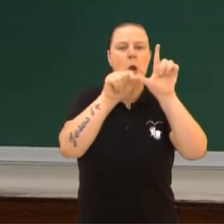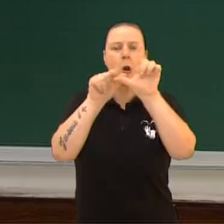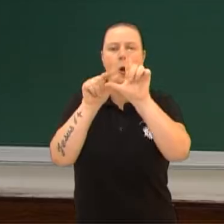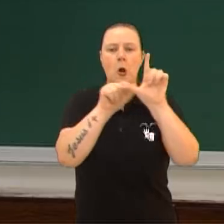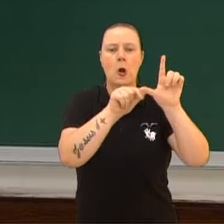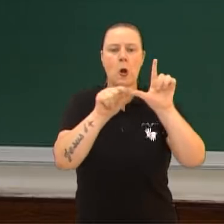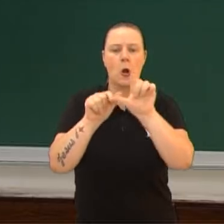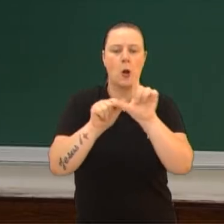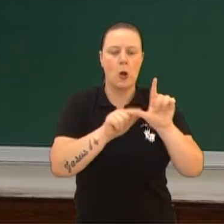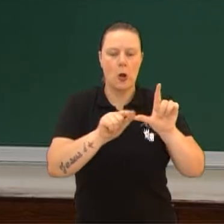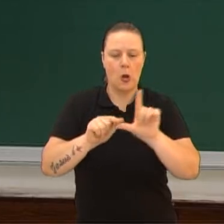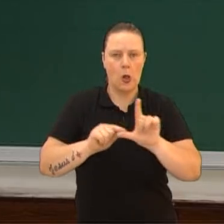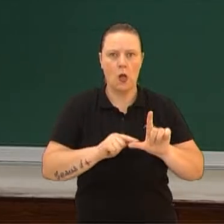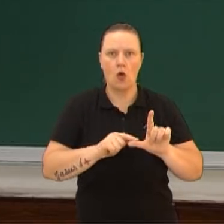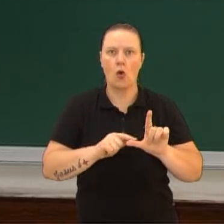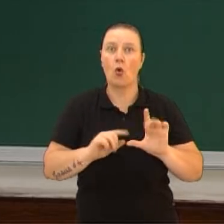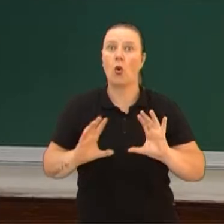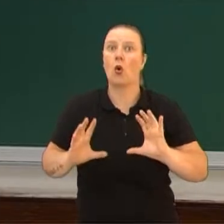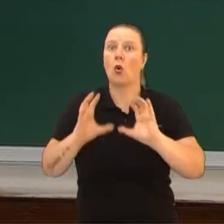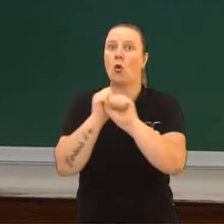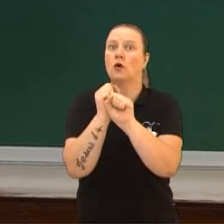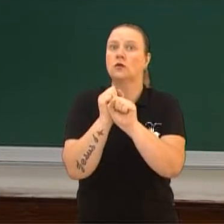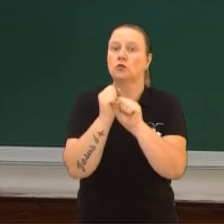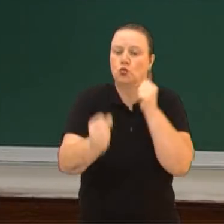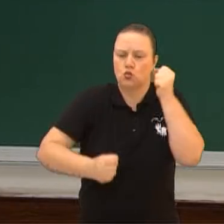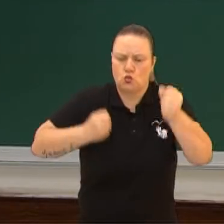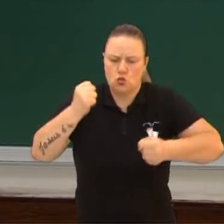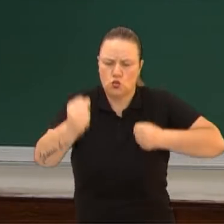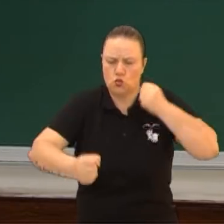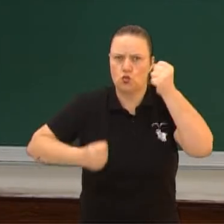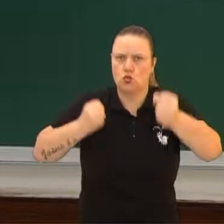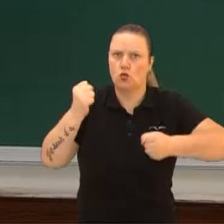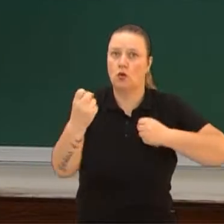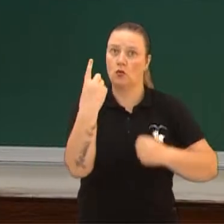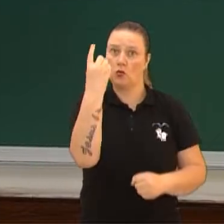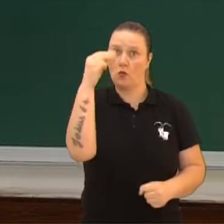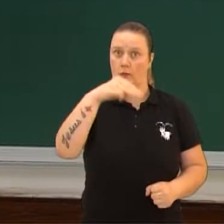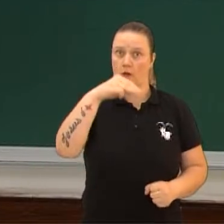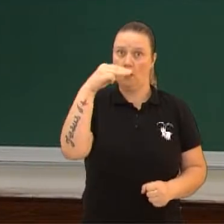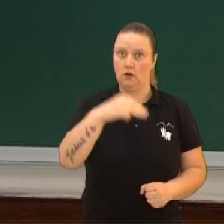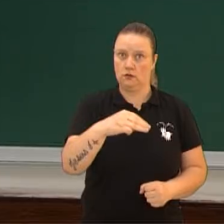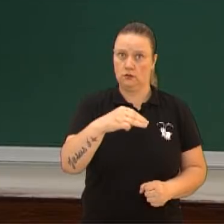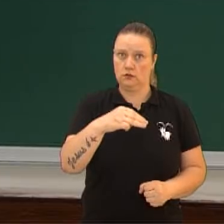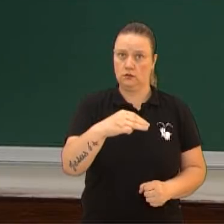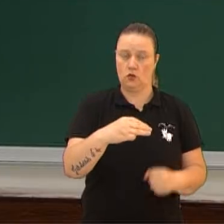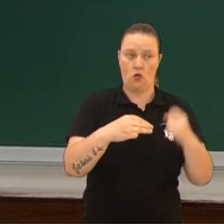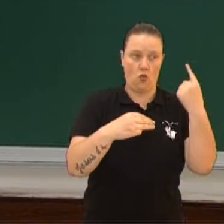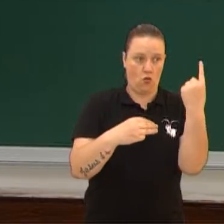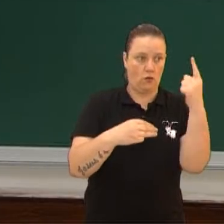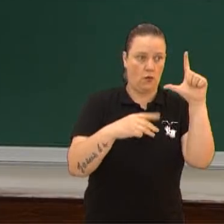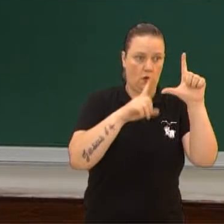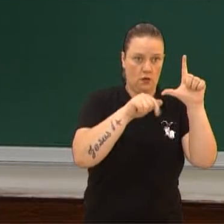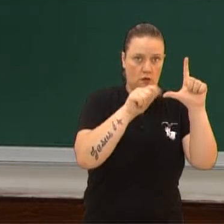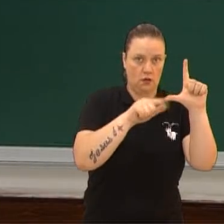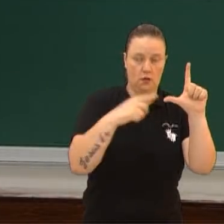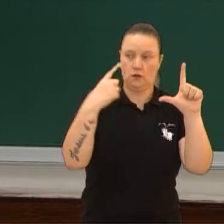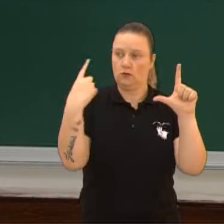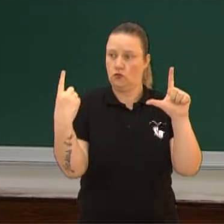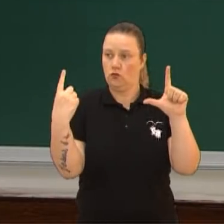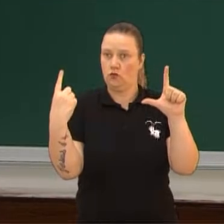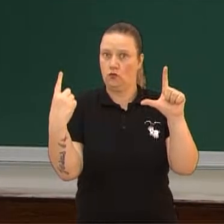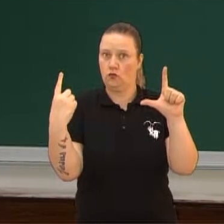Olha só, pensa lá, cada letra do nome. Então, né? O que a gente tem que montar? Uma